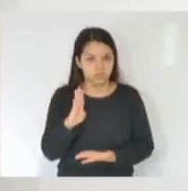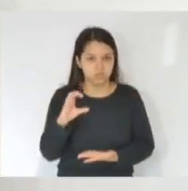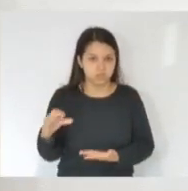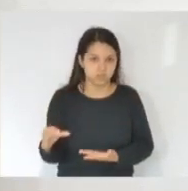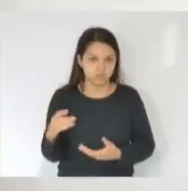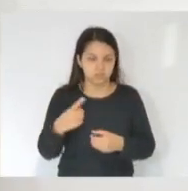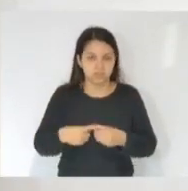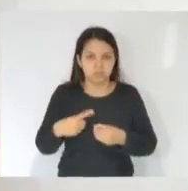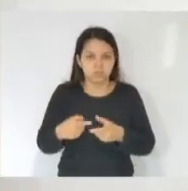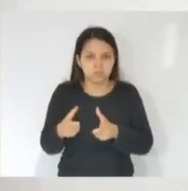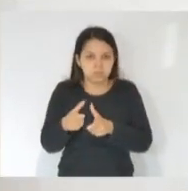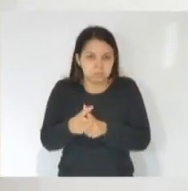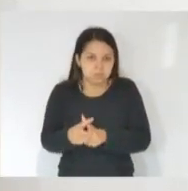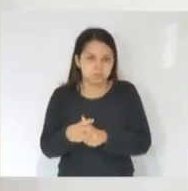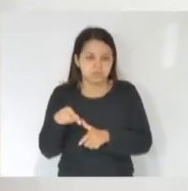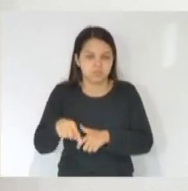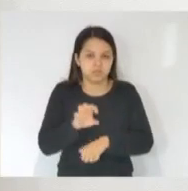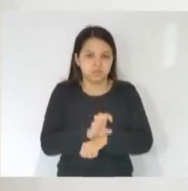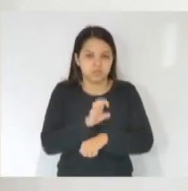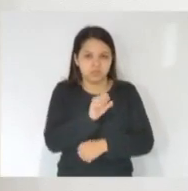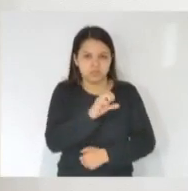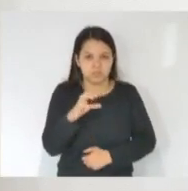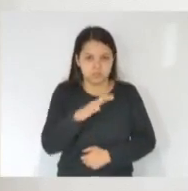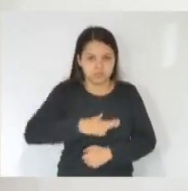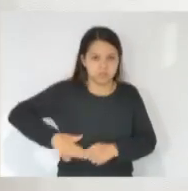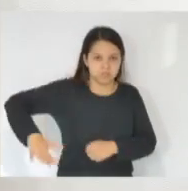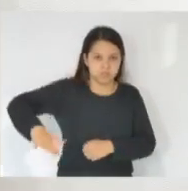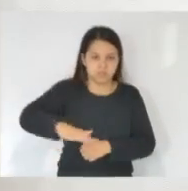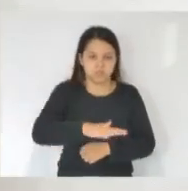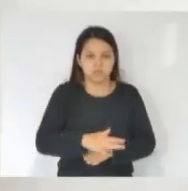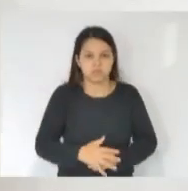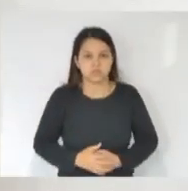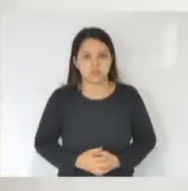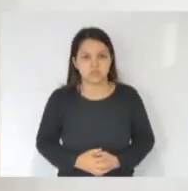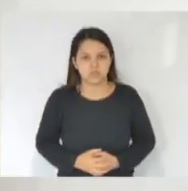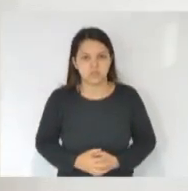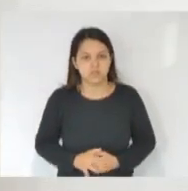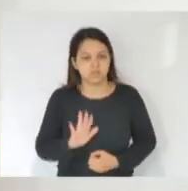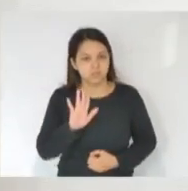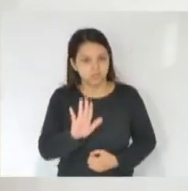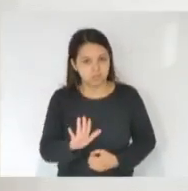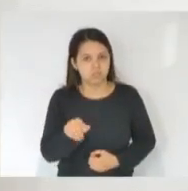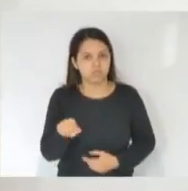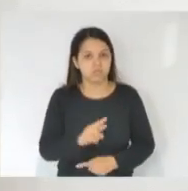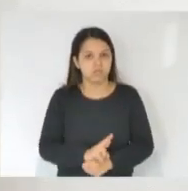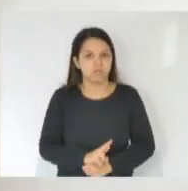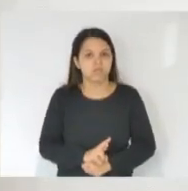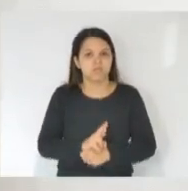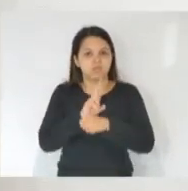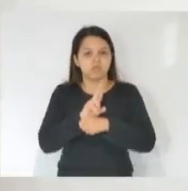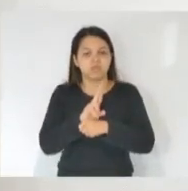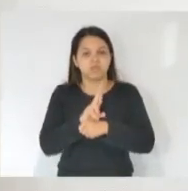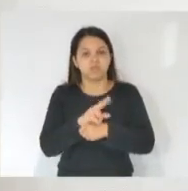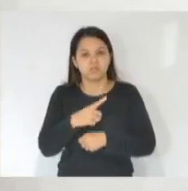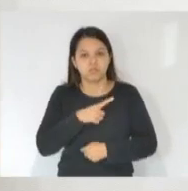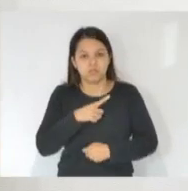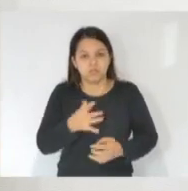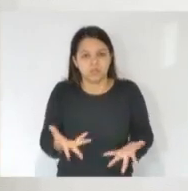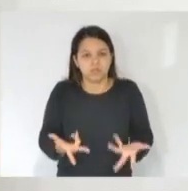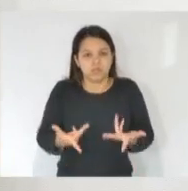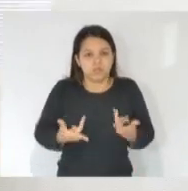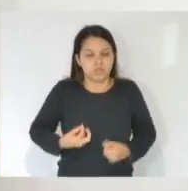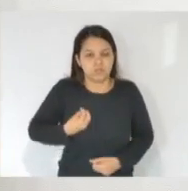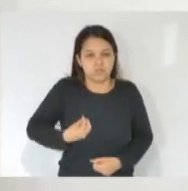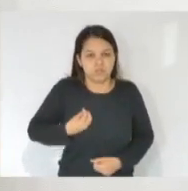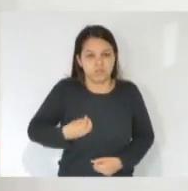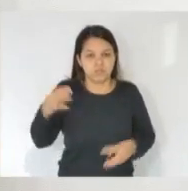cidades do Estado de Santa Catarina no espaço territorial, mas sem dúvida a sua representação em qualidade de vida, em